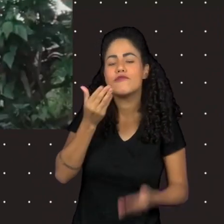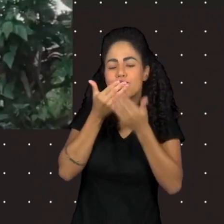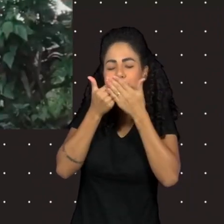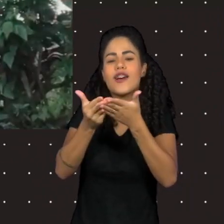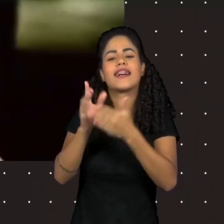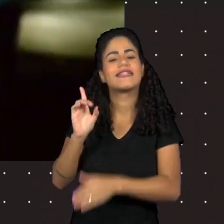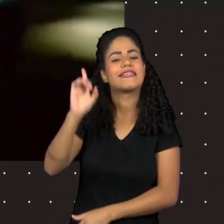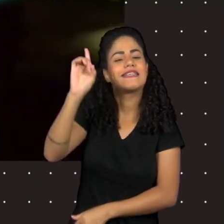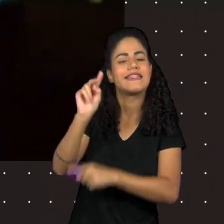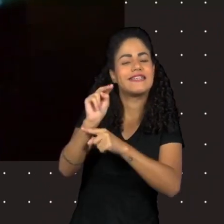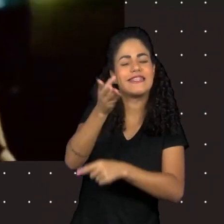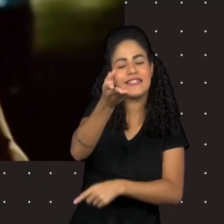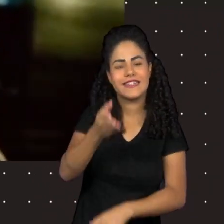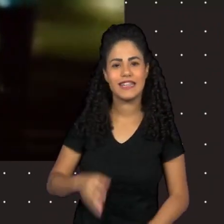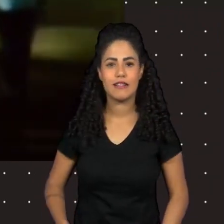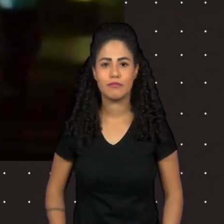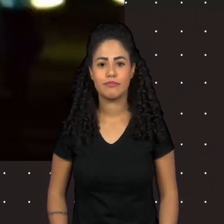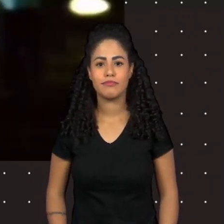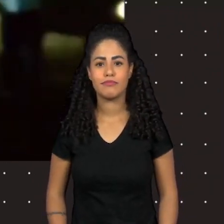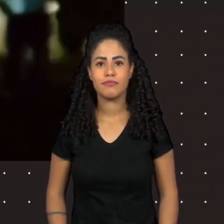com Deus. Antônia!